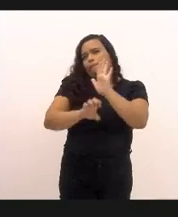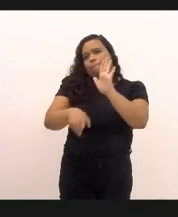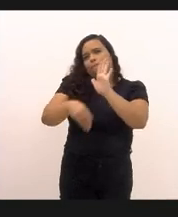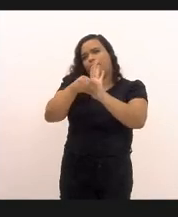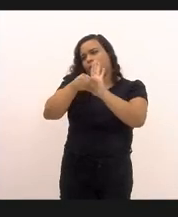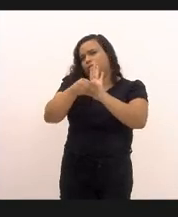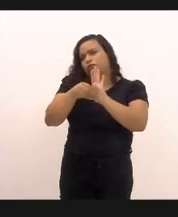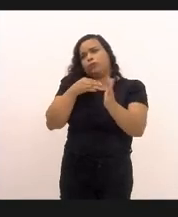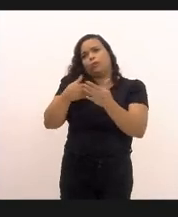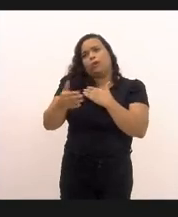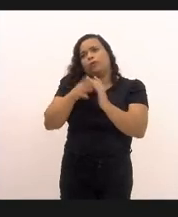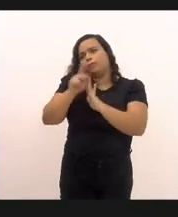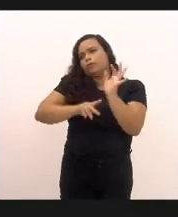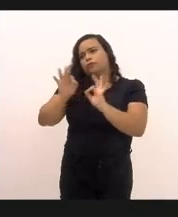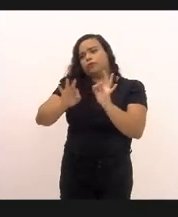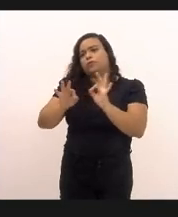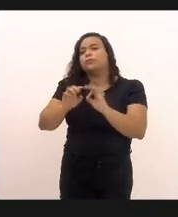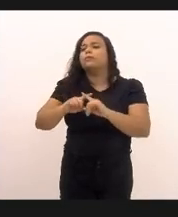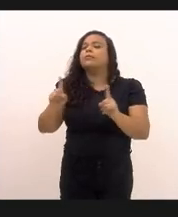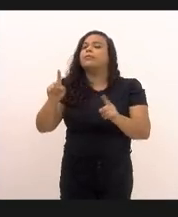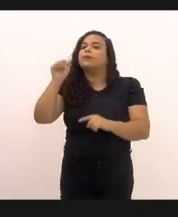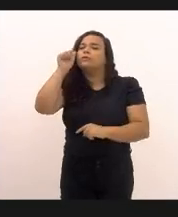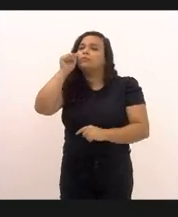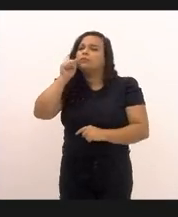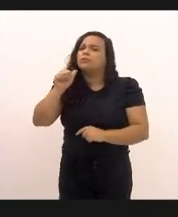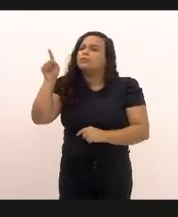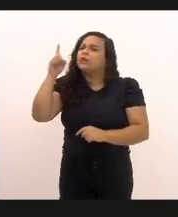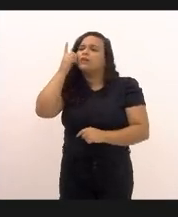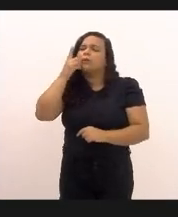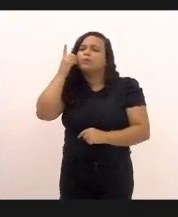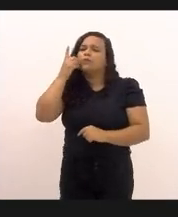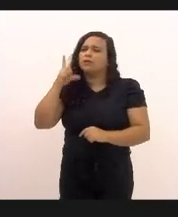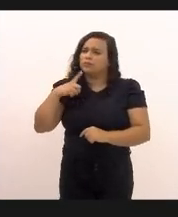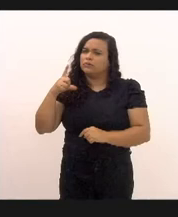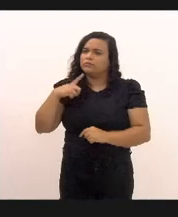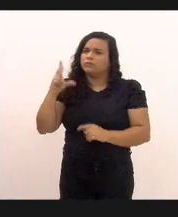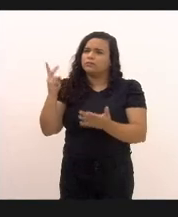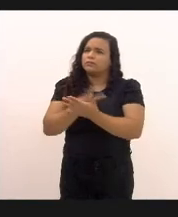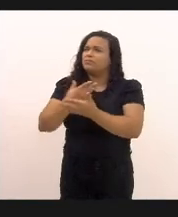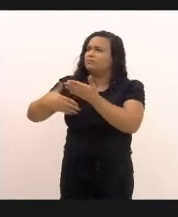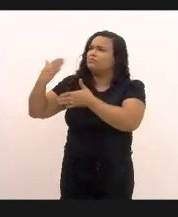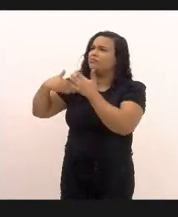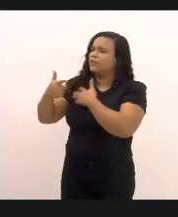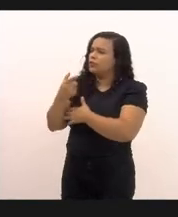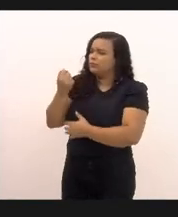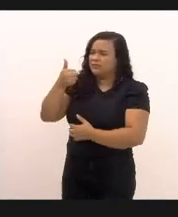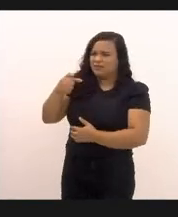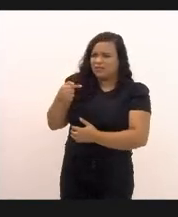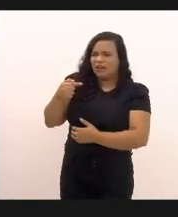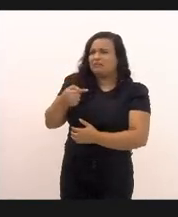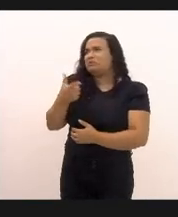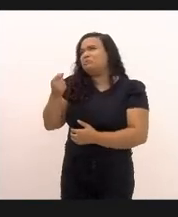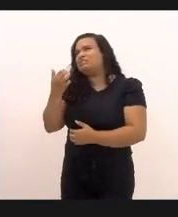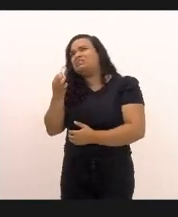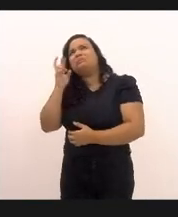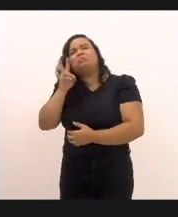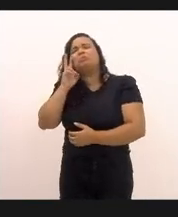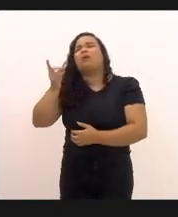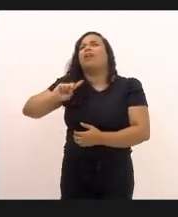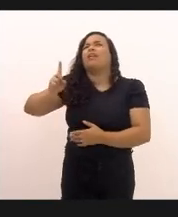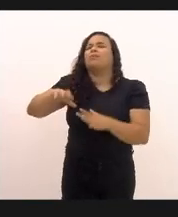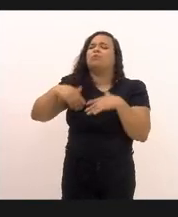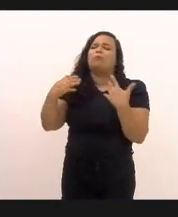Teve uma deputada que apresentou emenda a um projeto meu nos idos de 2017, 2016, eu não lembro agora qual